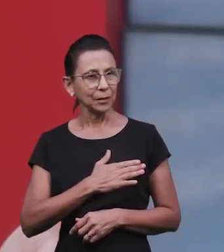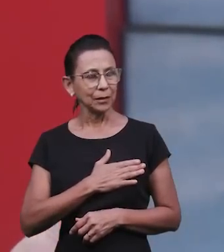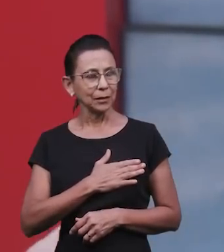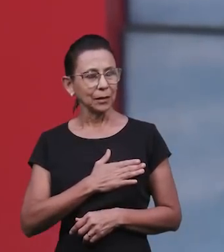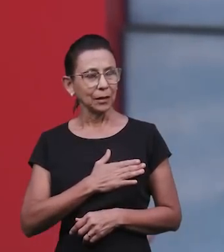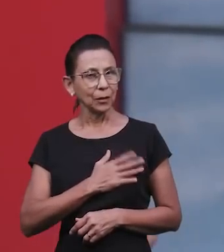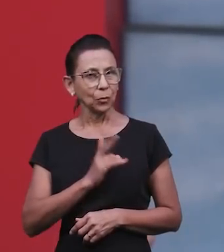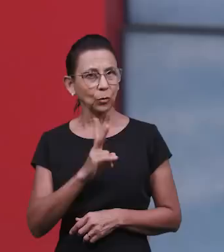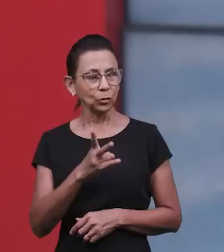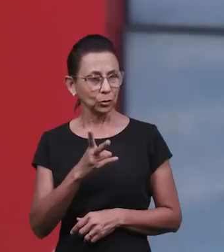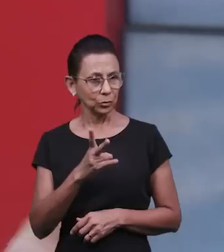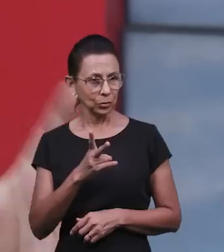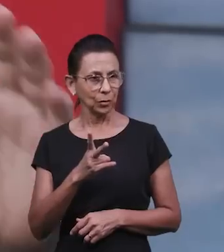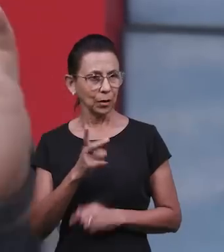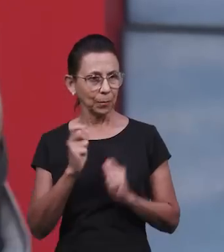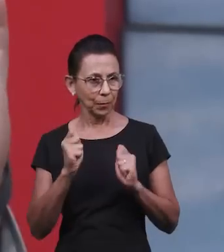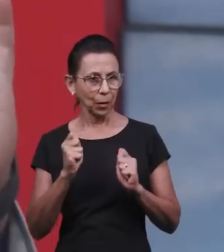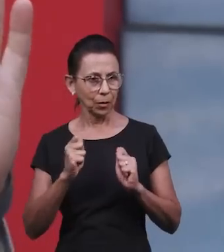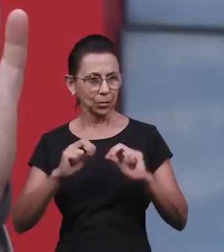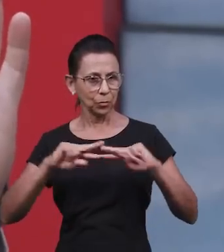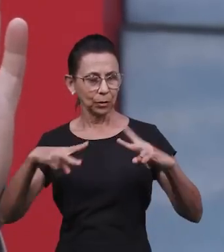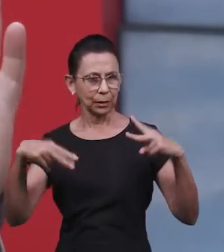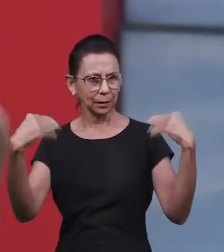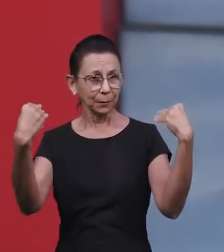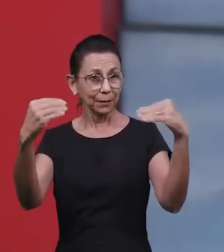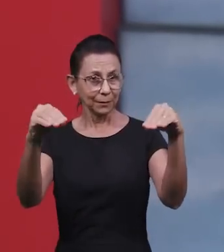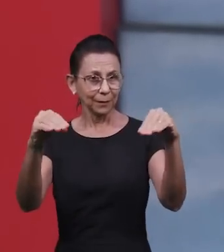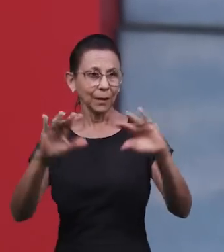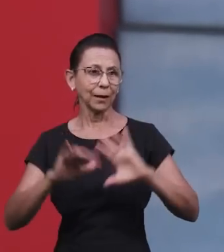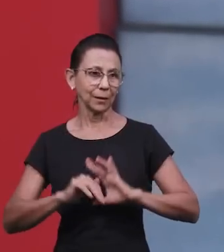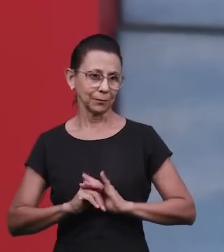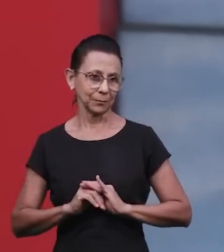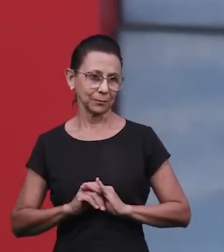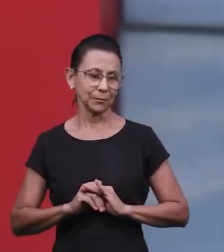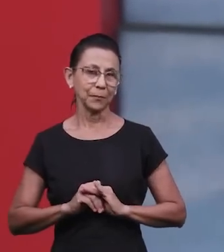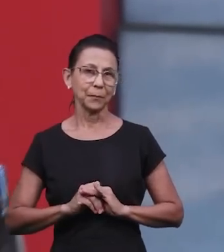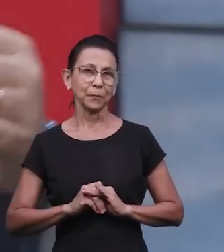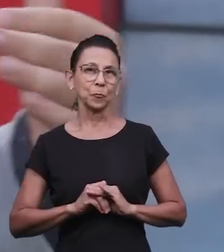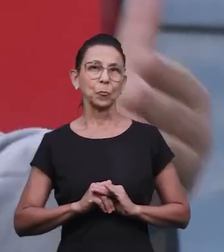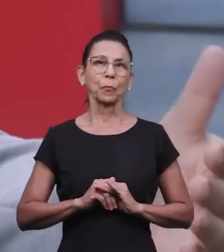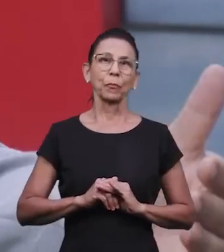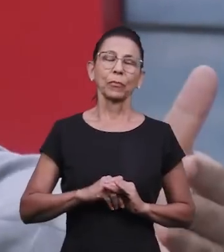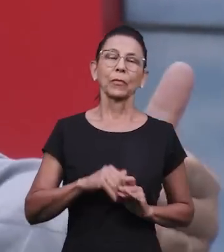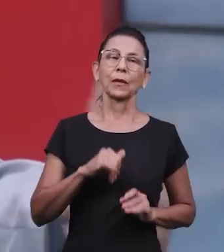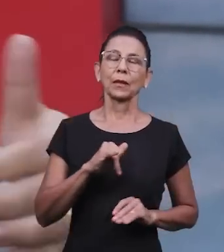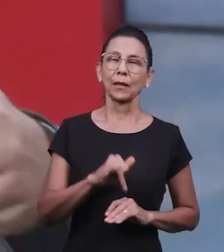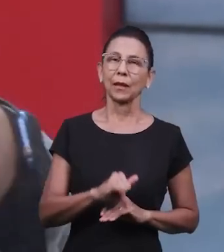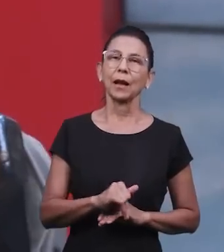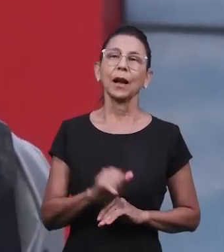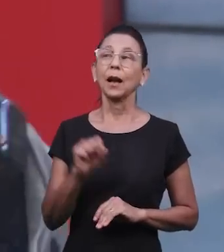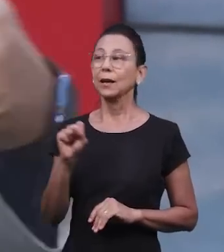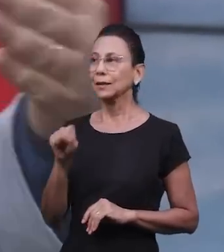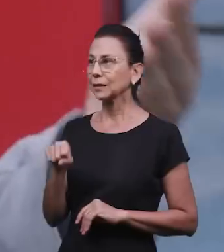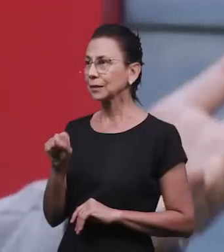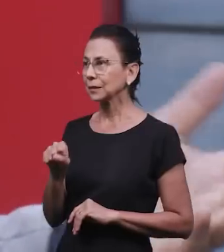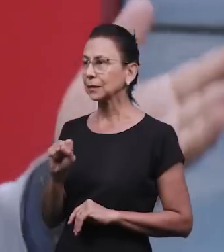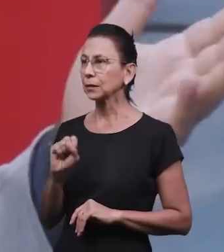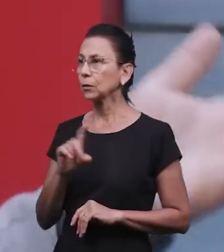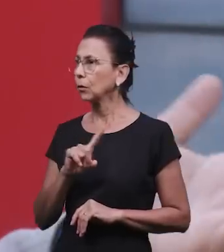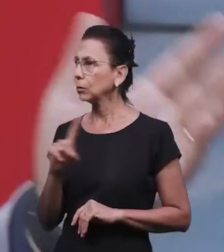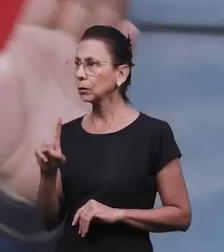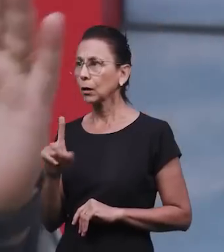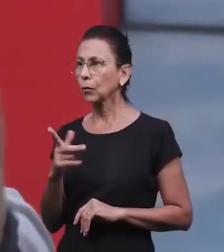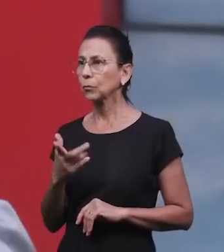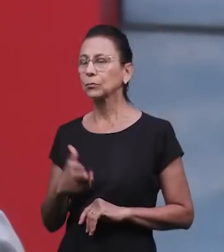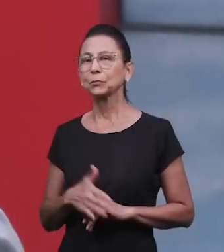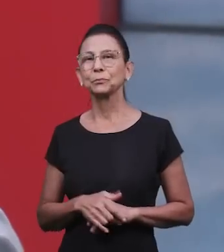te enviar esse link? E dá espaço para a pessoa responder. Inclusive, se ela for muito próxima a você, ela vai se sentir até mais confortável de falar que